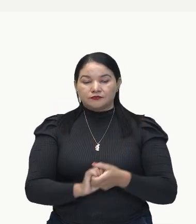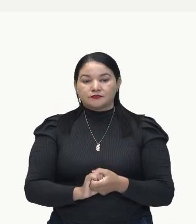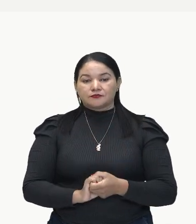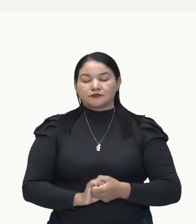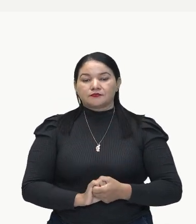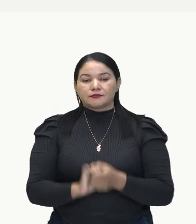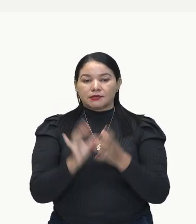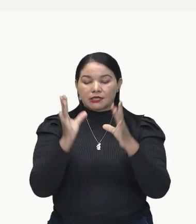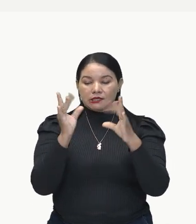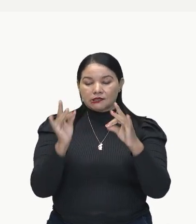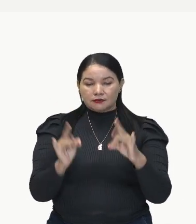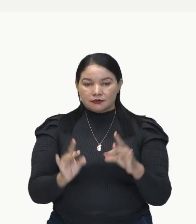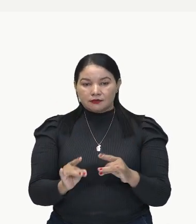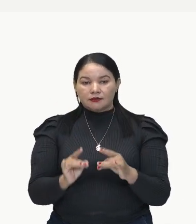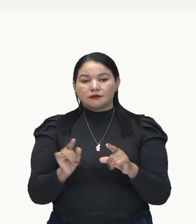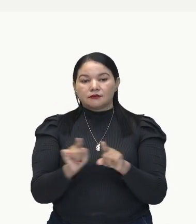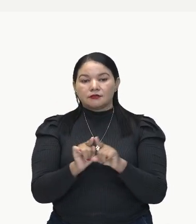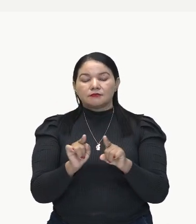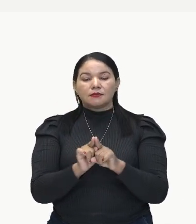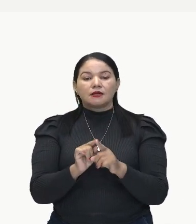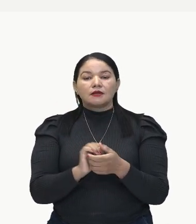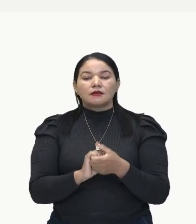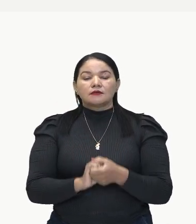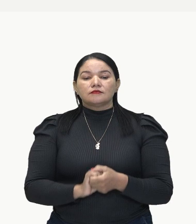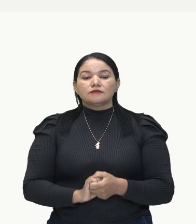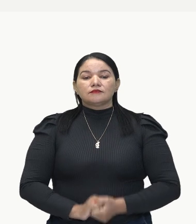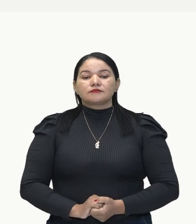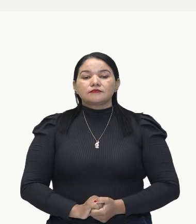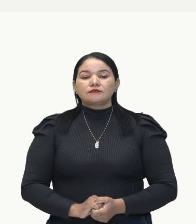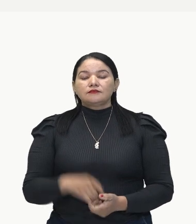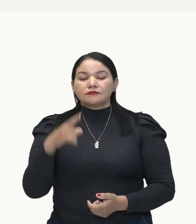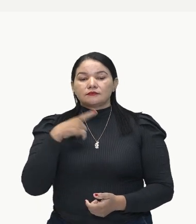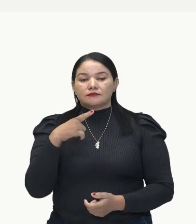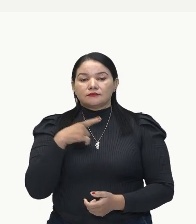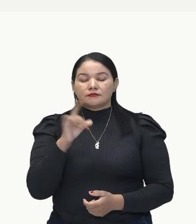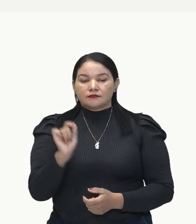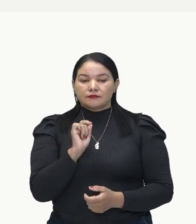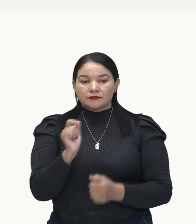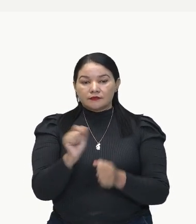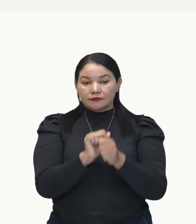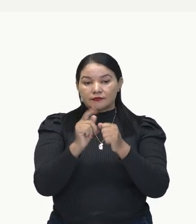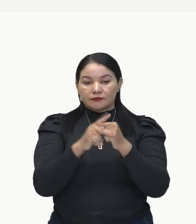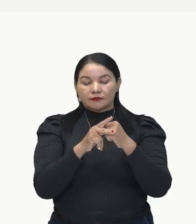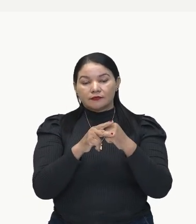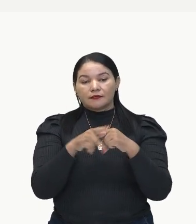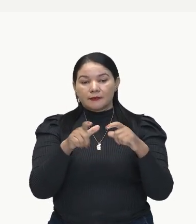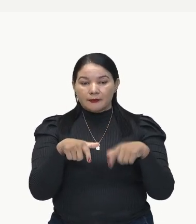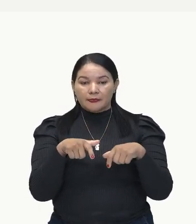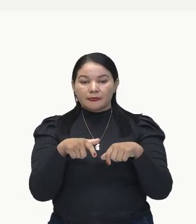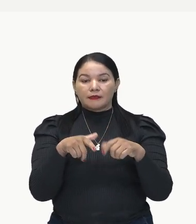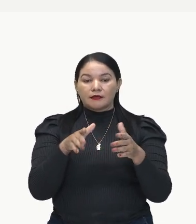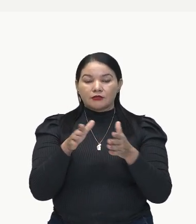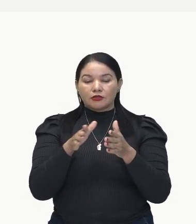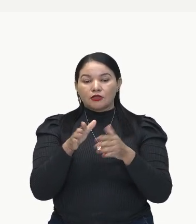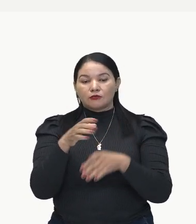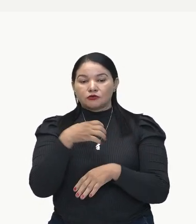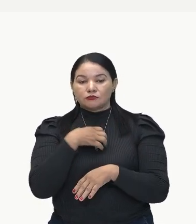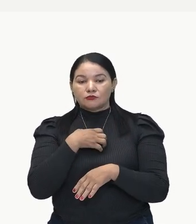mais detalhada, mas a gente tem aqui os advérbios de lugar, de tempo, de